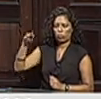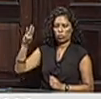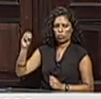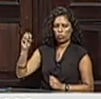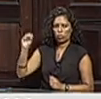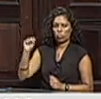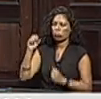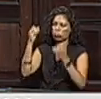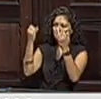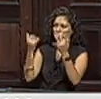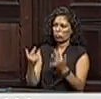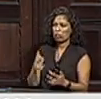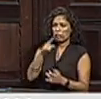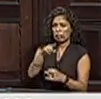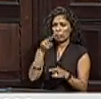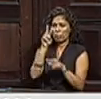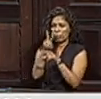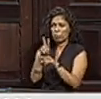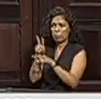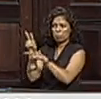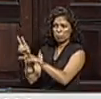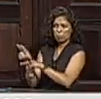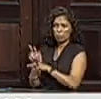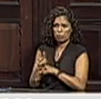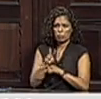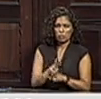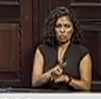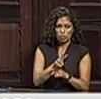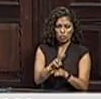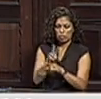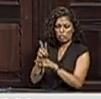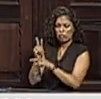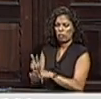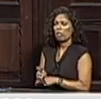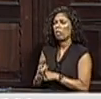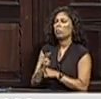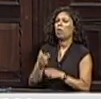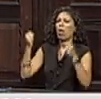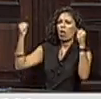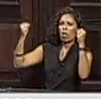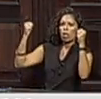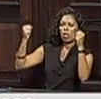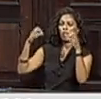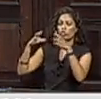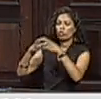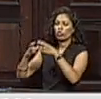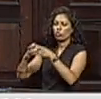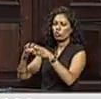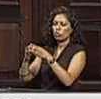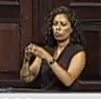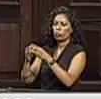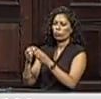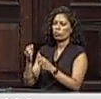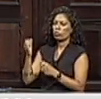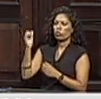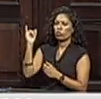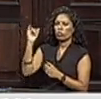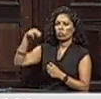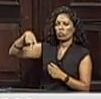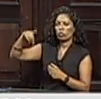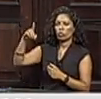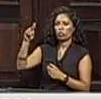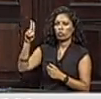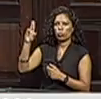as manifestações da Federação das Indústrias do Estado do Rio de Janeiro. Todas